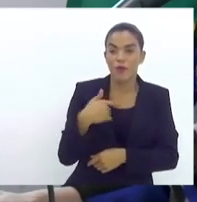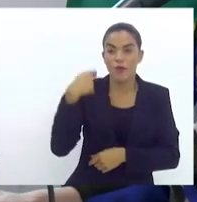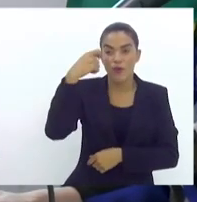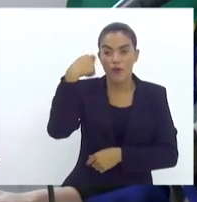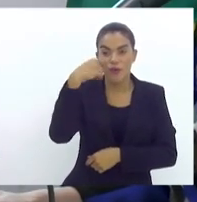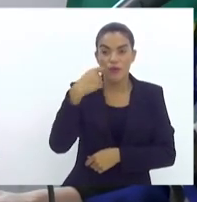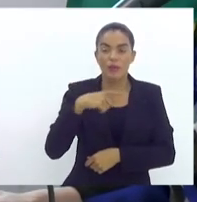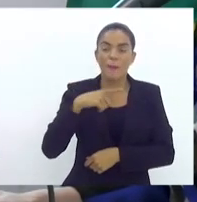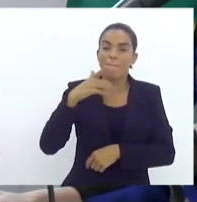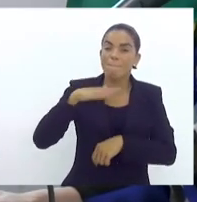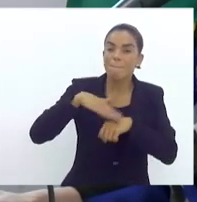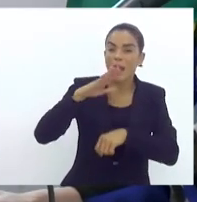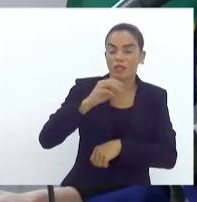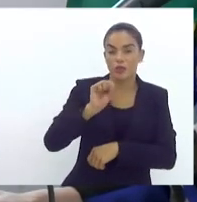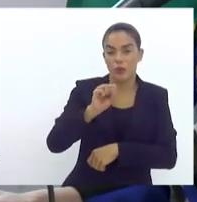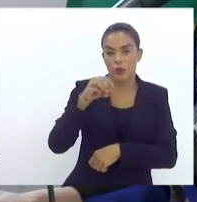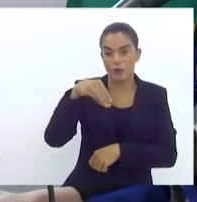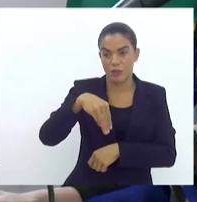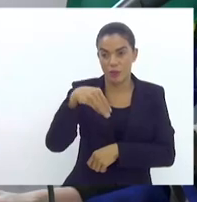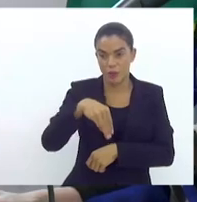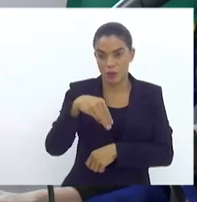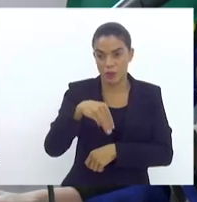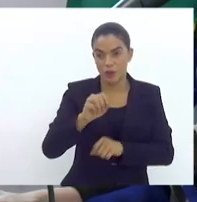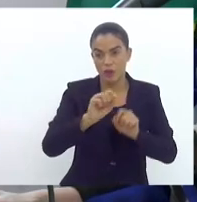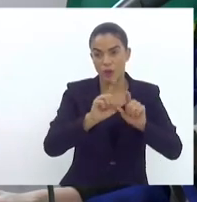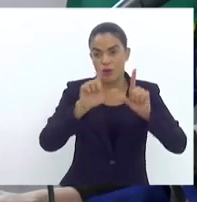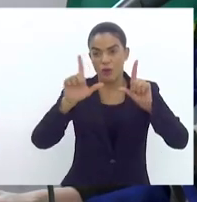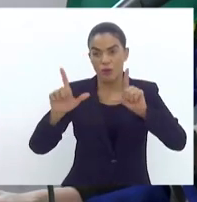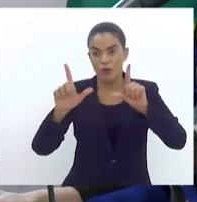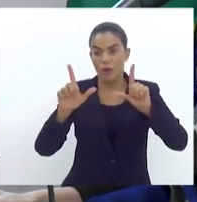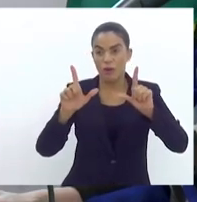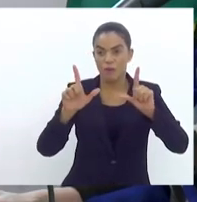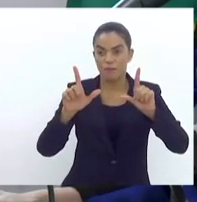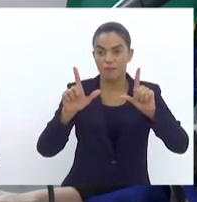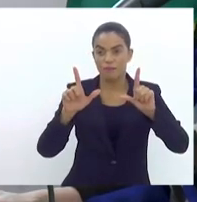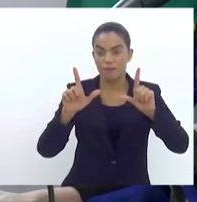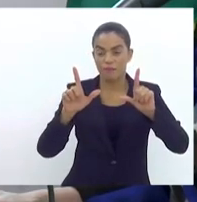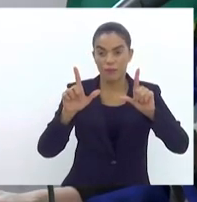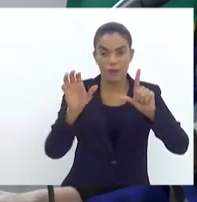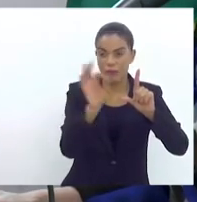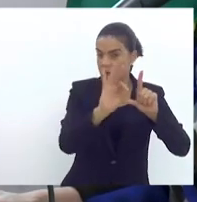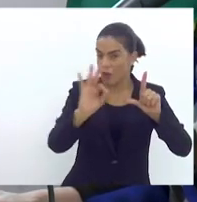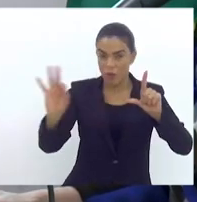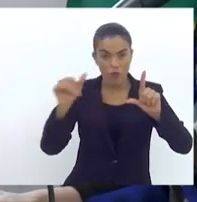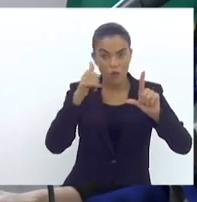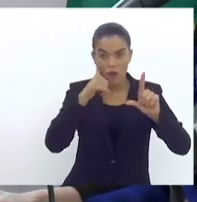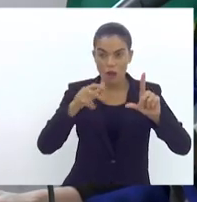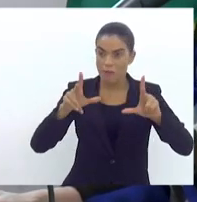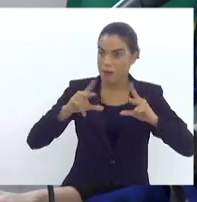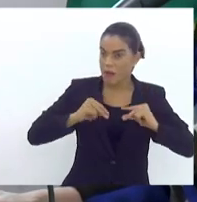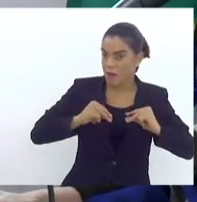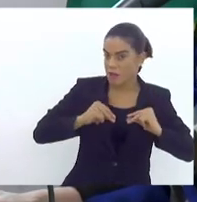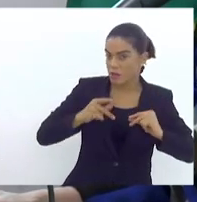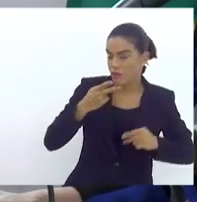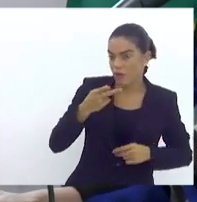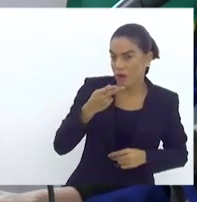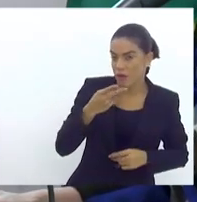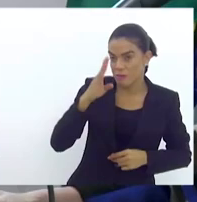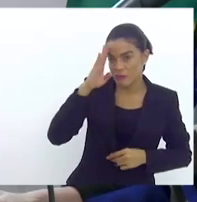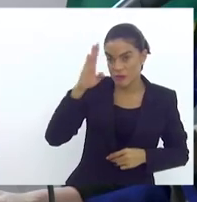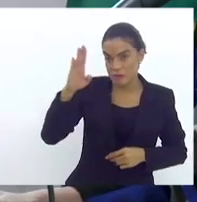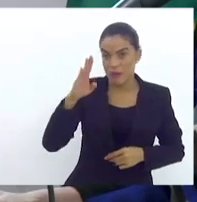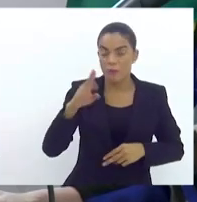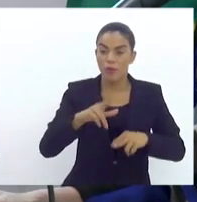tem um pouco mais de 8 minutos então vou destacar algumas partes que nenhuma nenhuma mulher merece o que foi dito principalmente